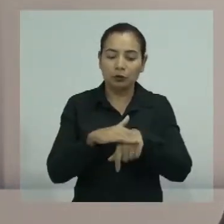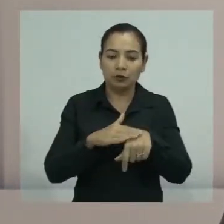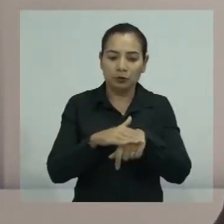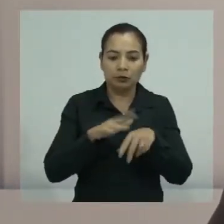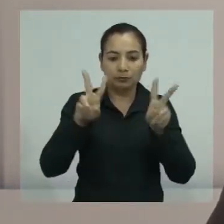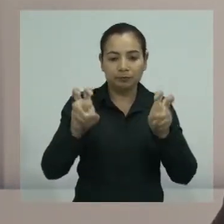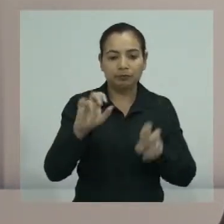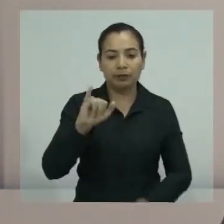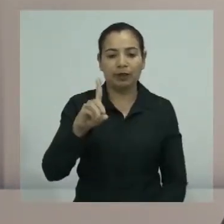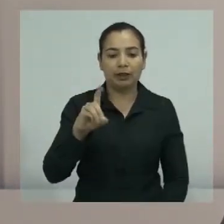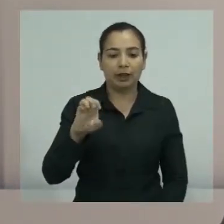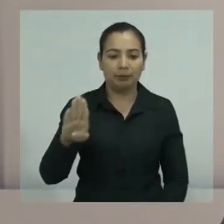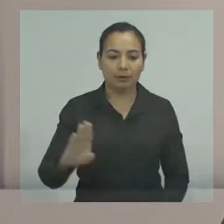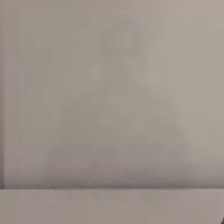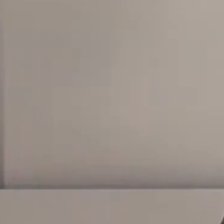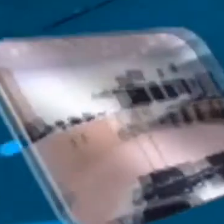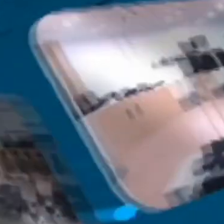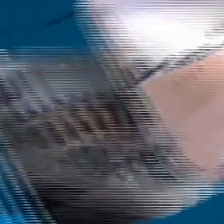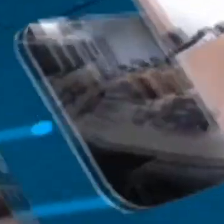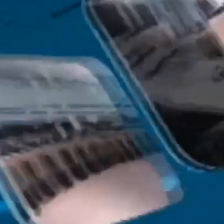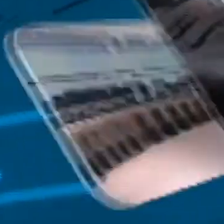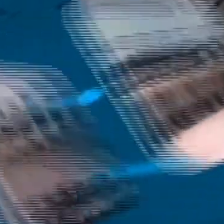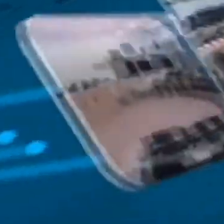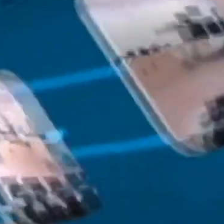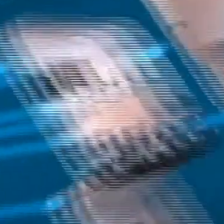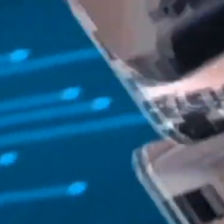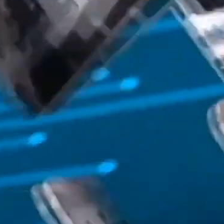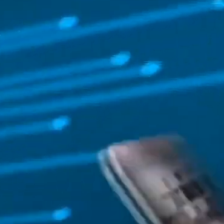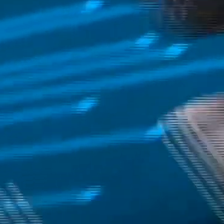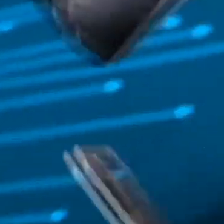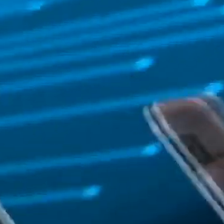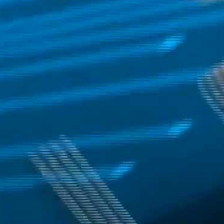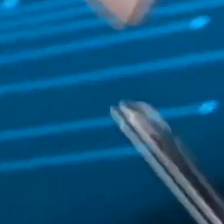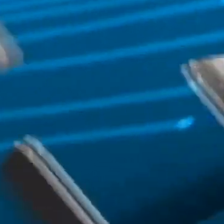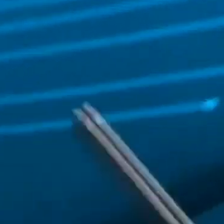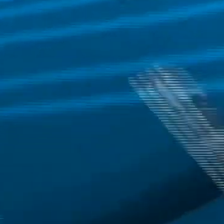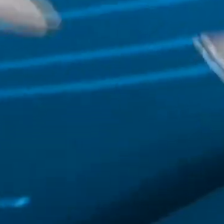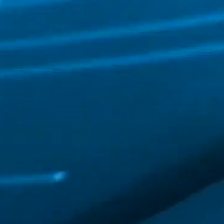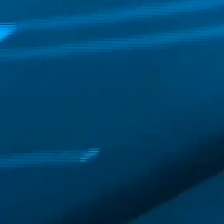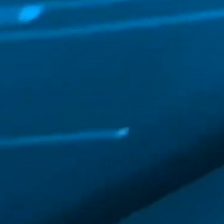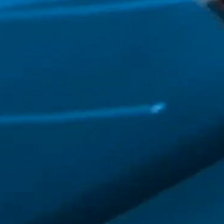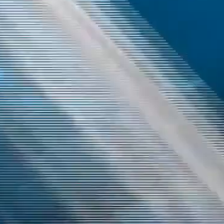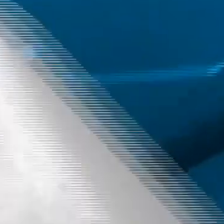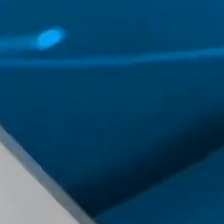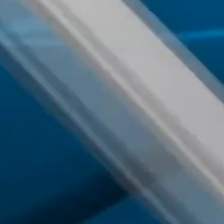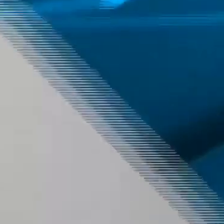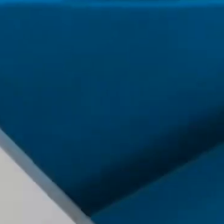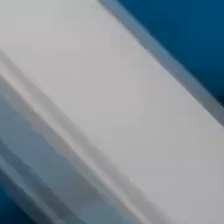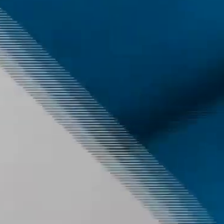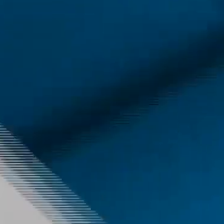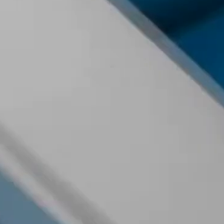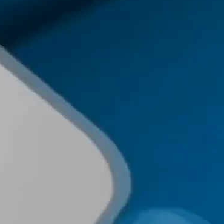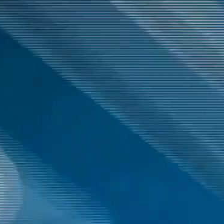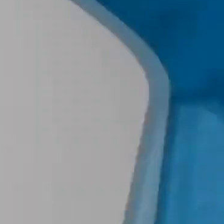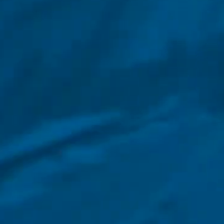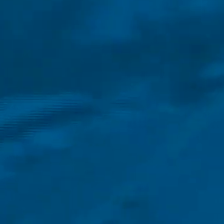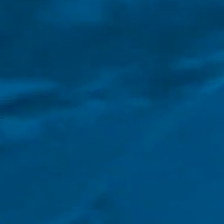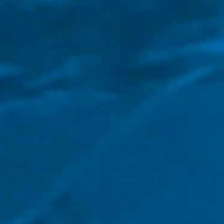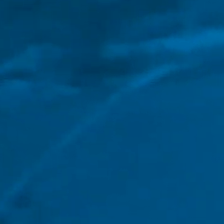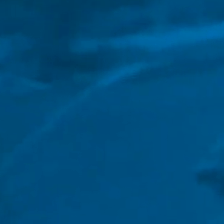bem. Plenário da cidade, vamos fazer um breve intervalo e na volta a gente continua conversando sobre o IDEB. Aguarde um minuto só.